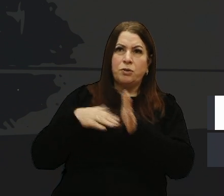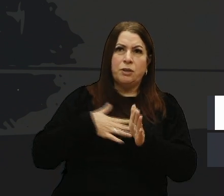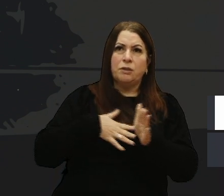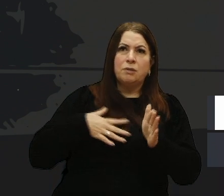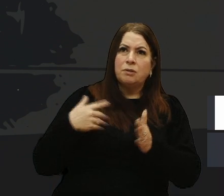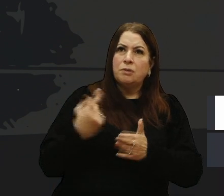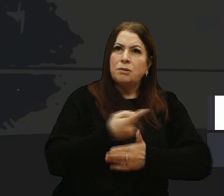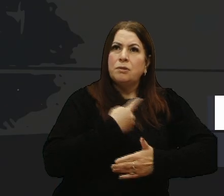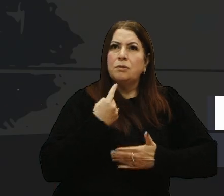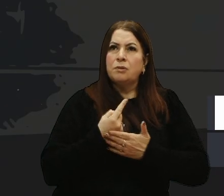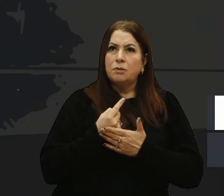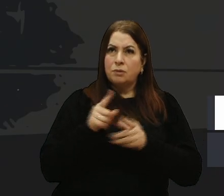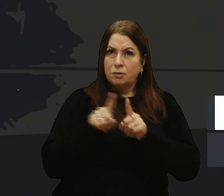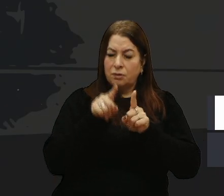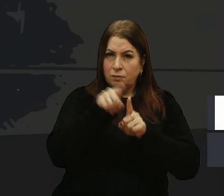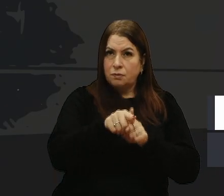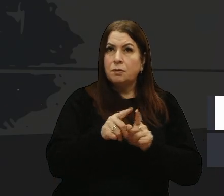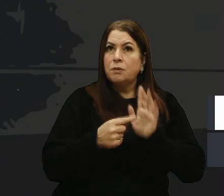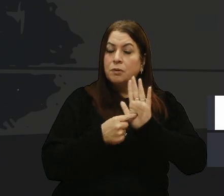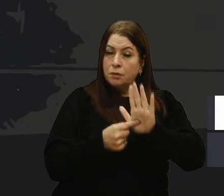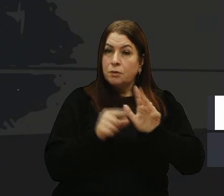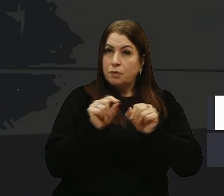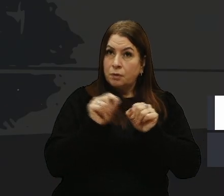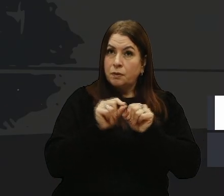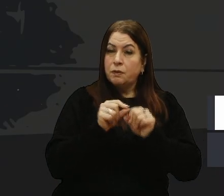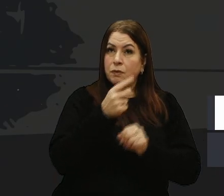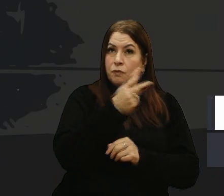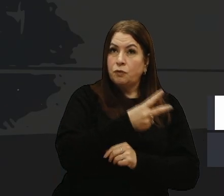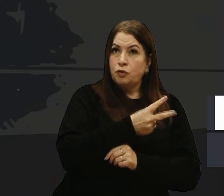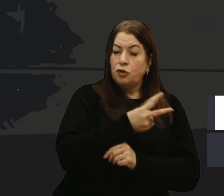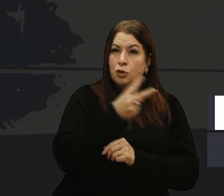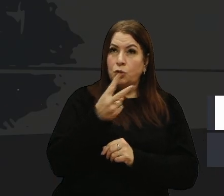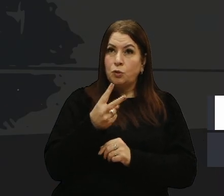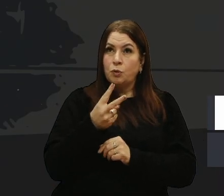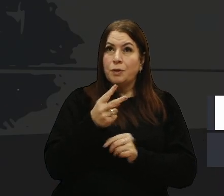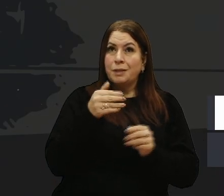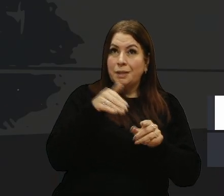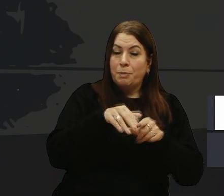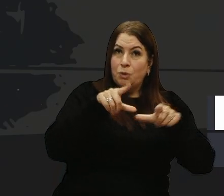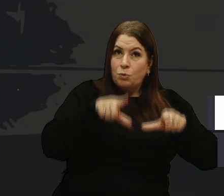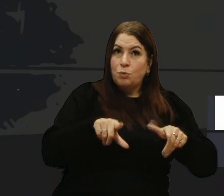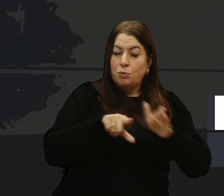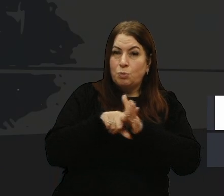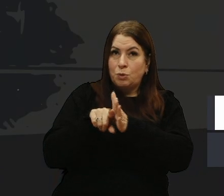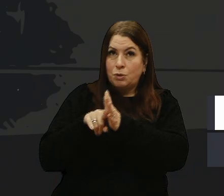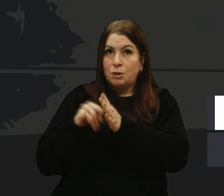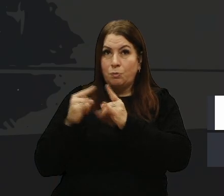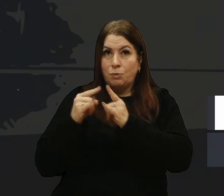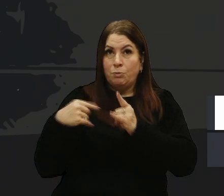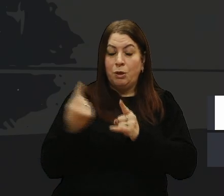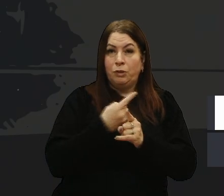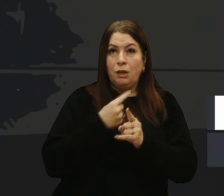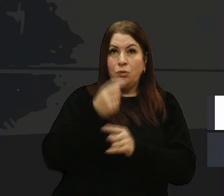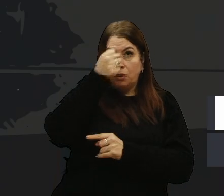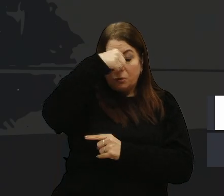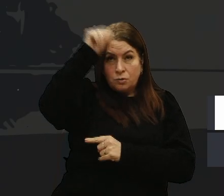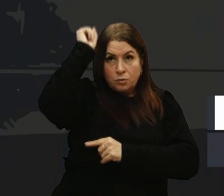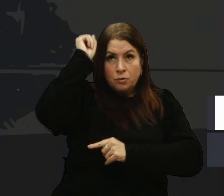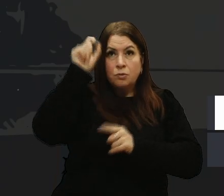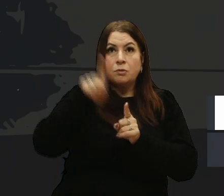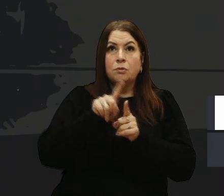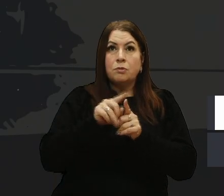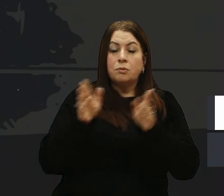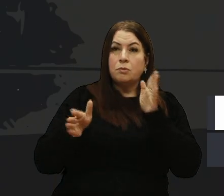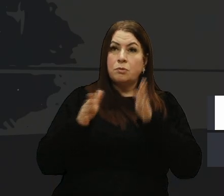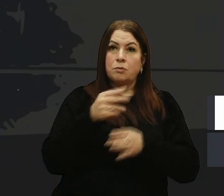satisfação eu vou passar de forma rápida ali, mas ela foi feita de 22 a 8, então, pelo Instituto de Pesquisas Econômicas e Sociais da Universidade de Caxias do Sul, no